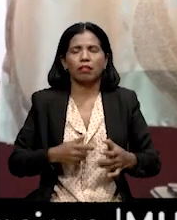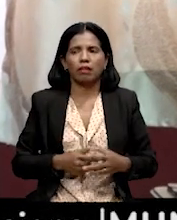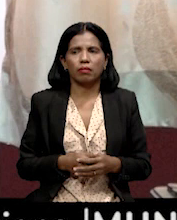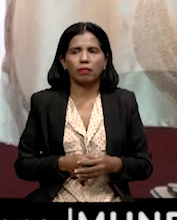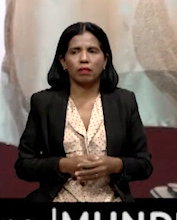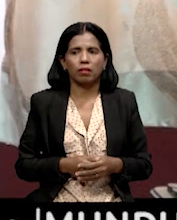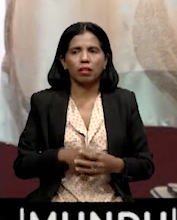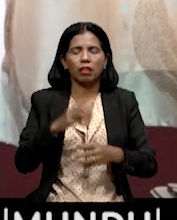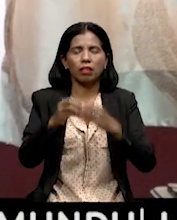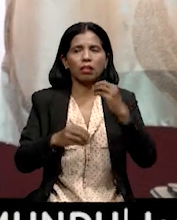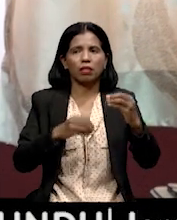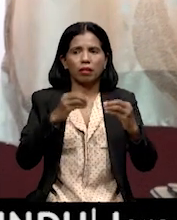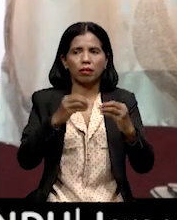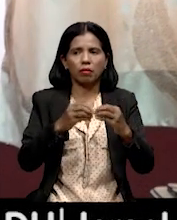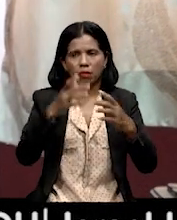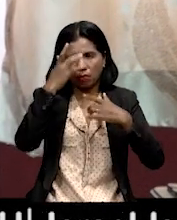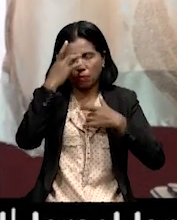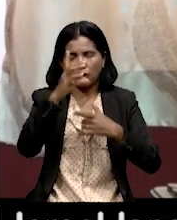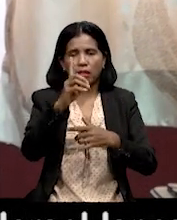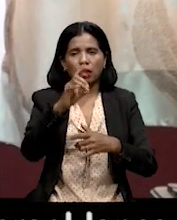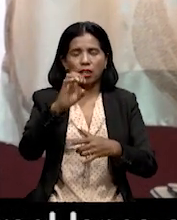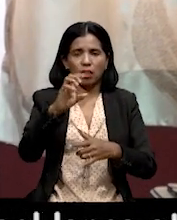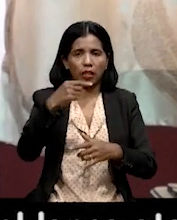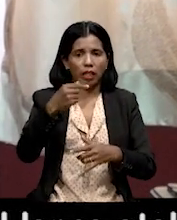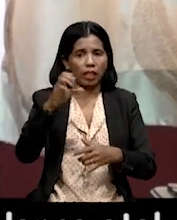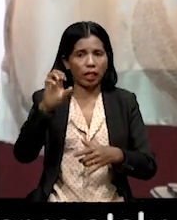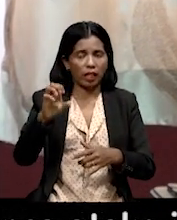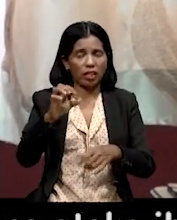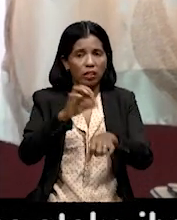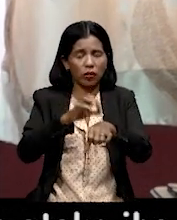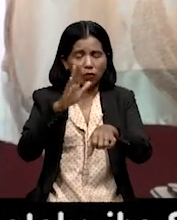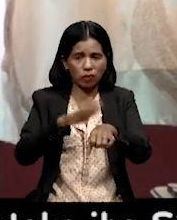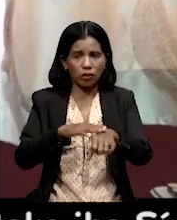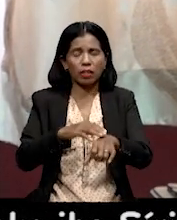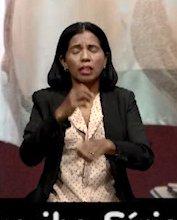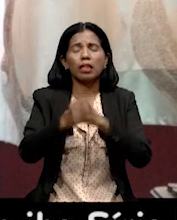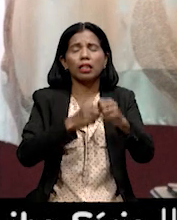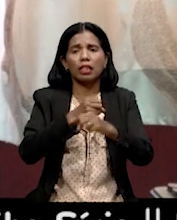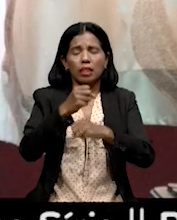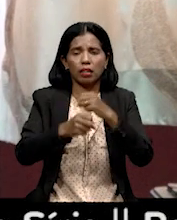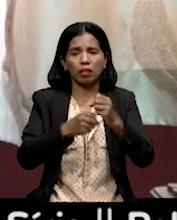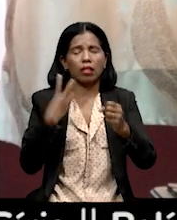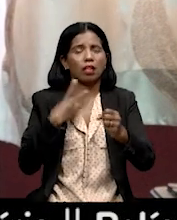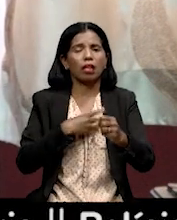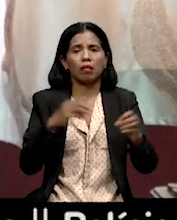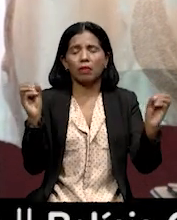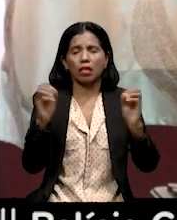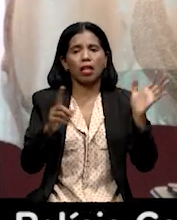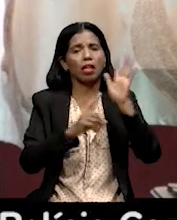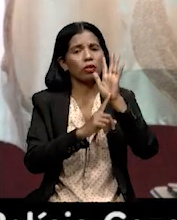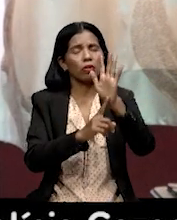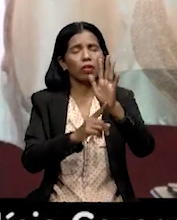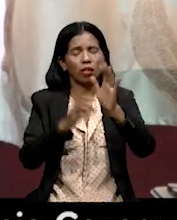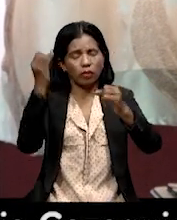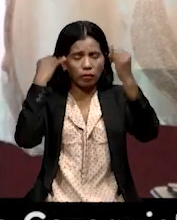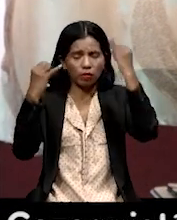cona babe dengue né cada tina sempre a mim halo be for informação for alerta vai a minha serviço de